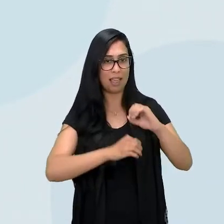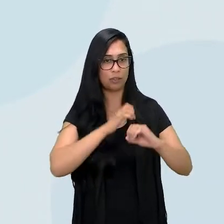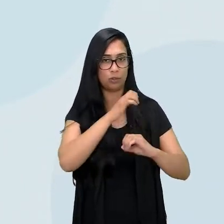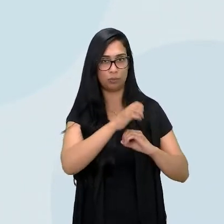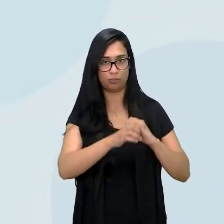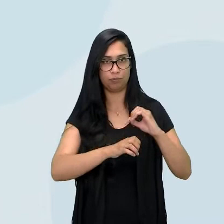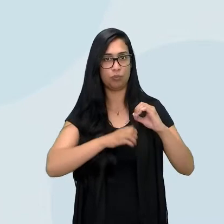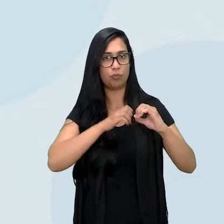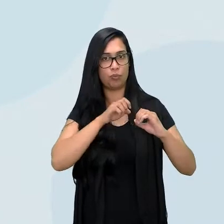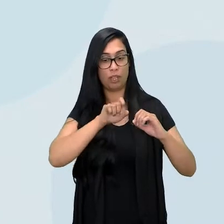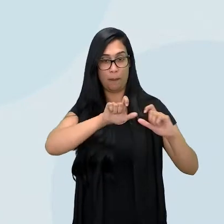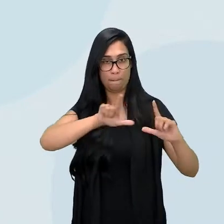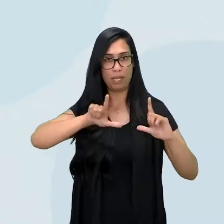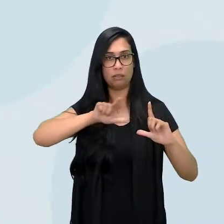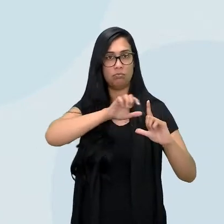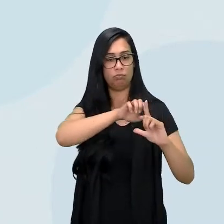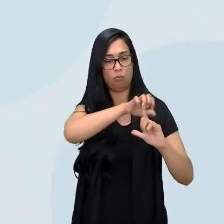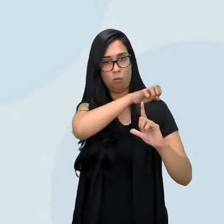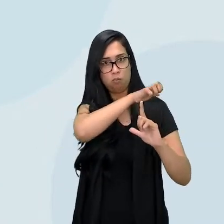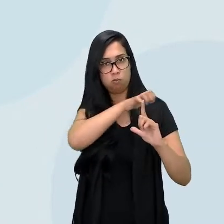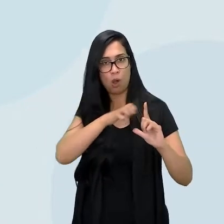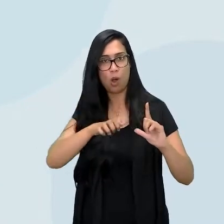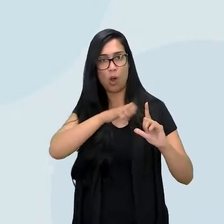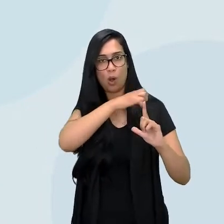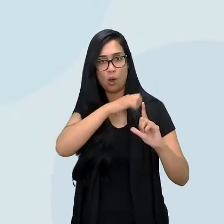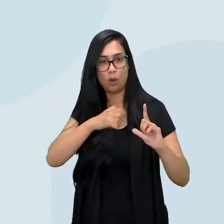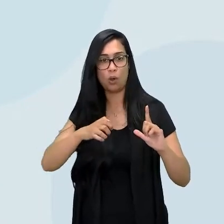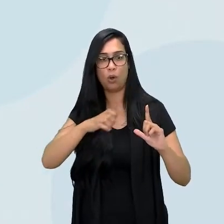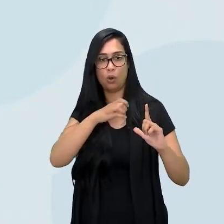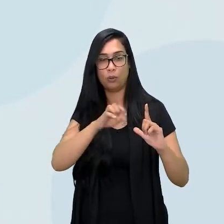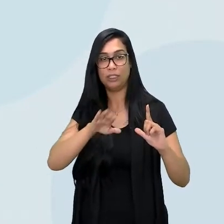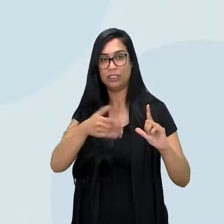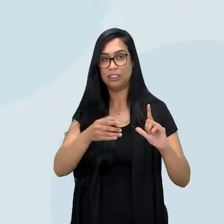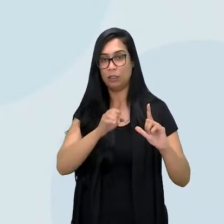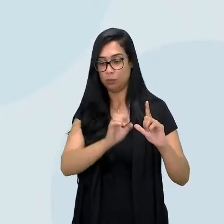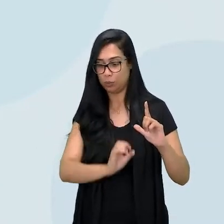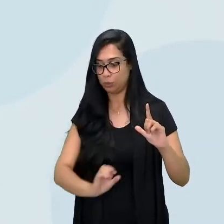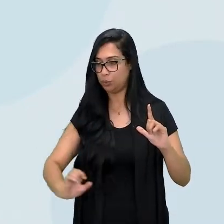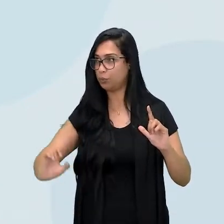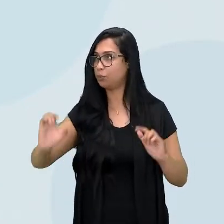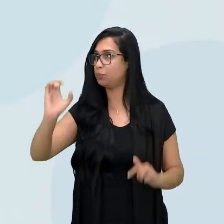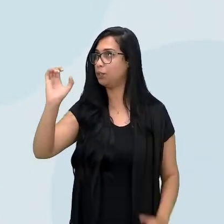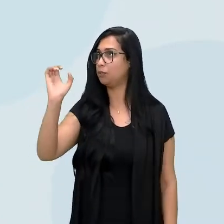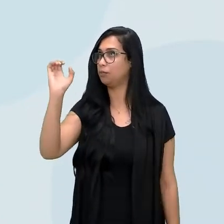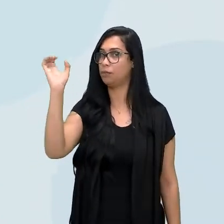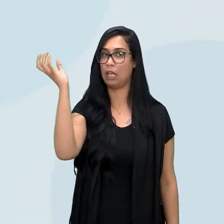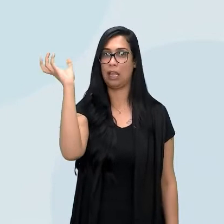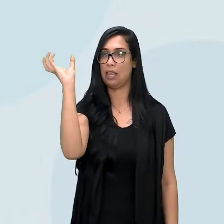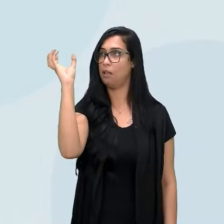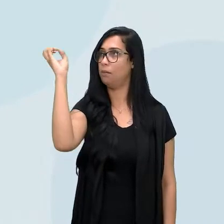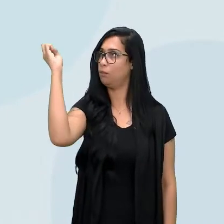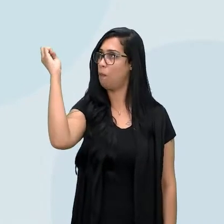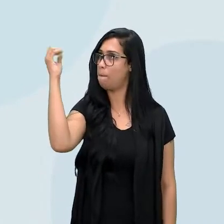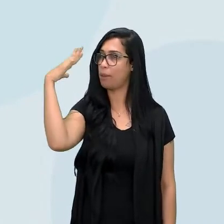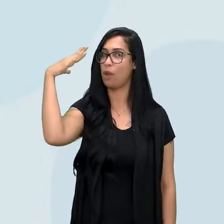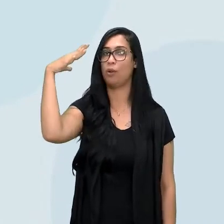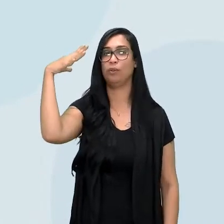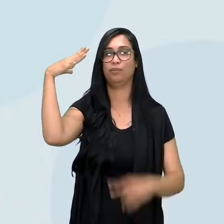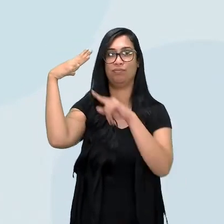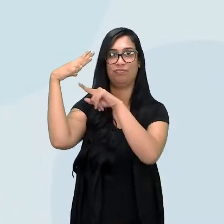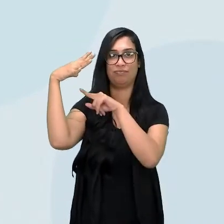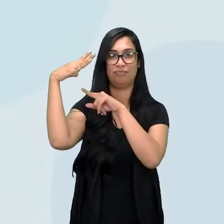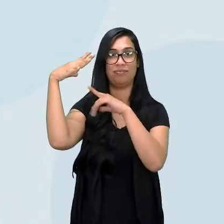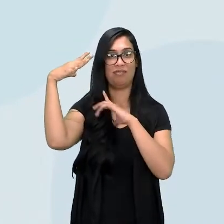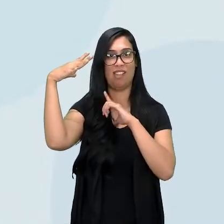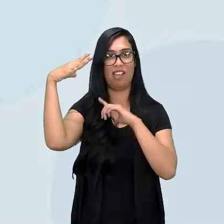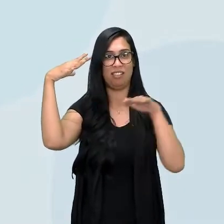aquece tanto faz o elétron, esse material aquecer tanto que em algum momento ele emite luz, que é o que a gente usa como luz, né? Neste caso